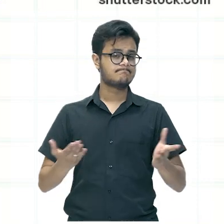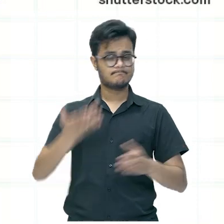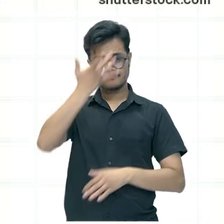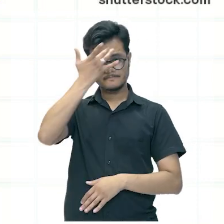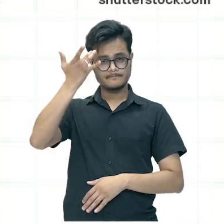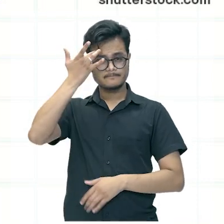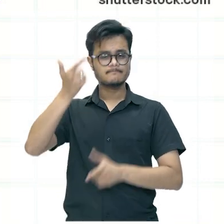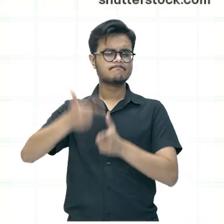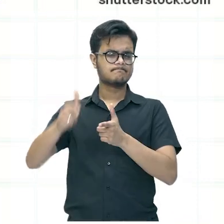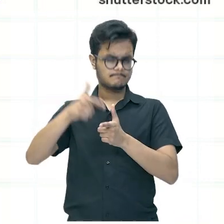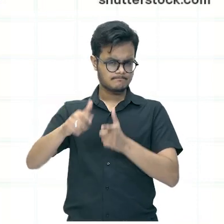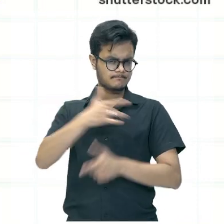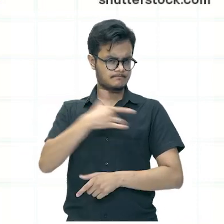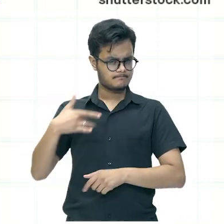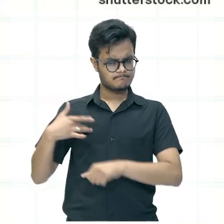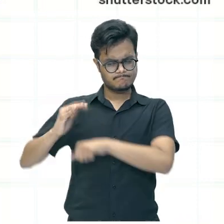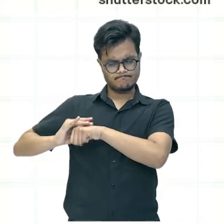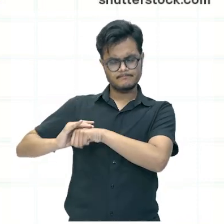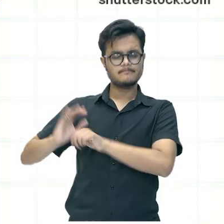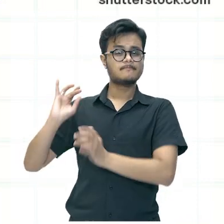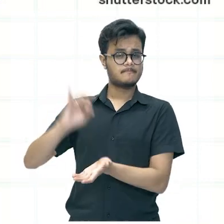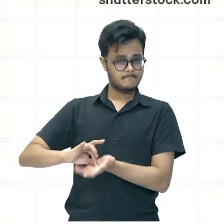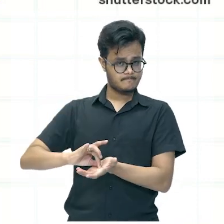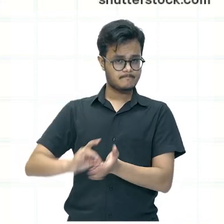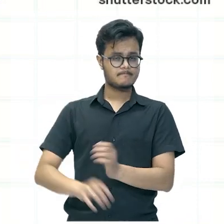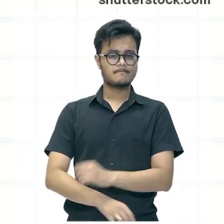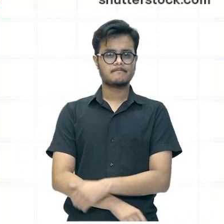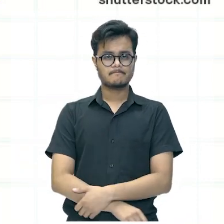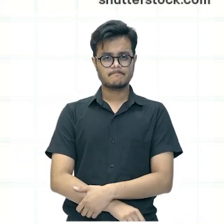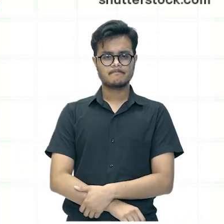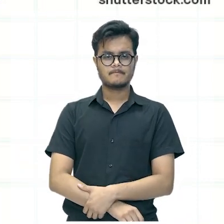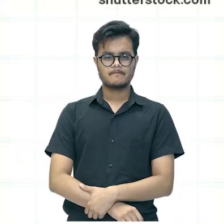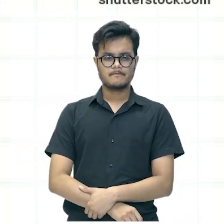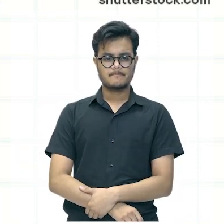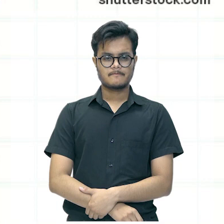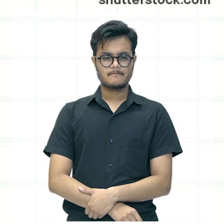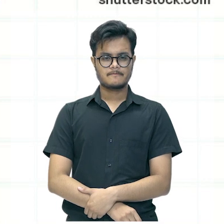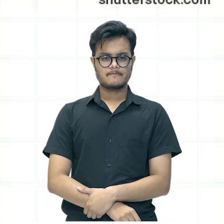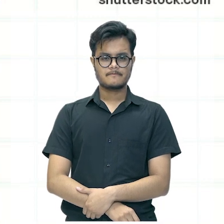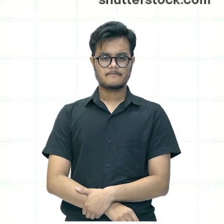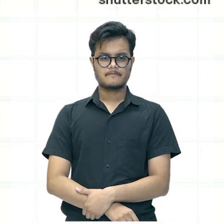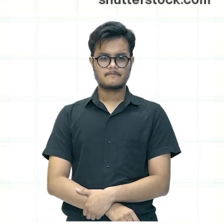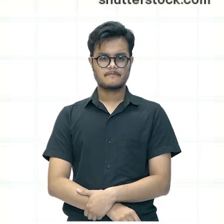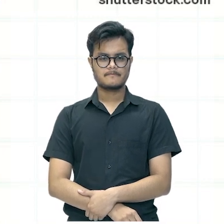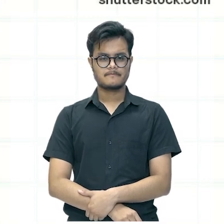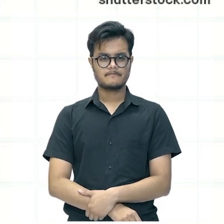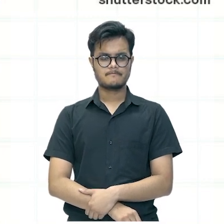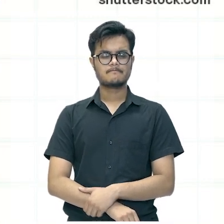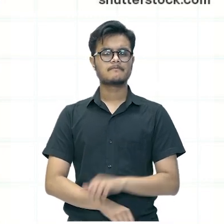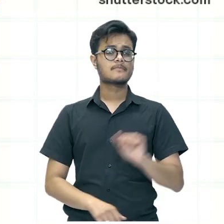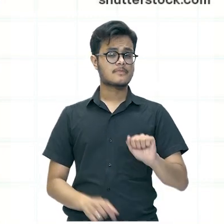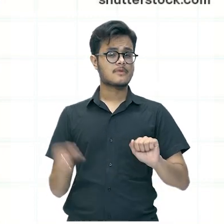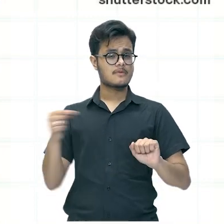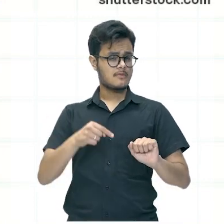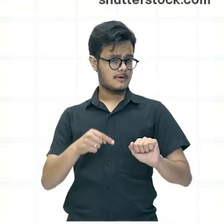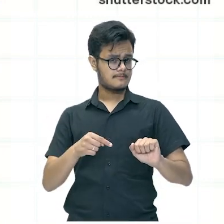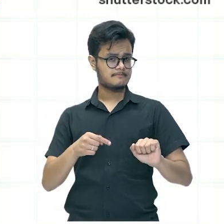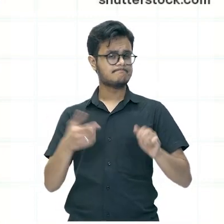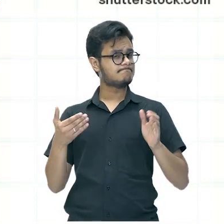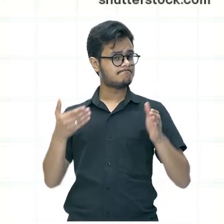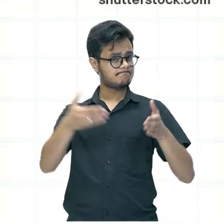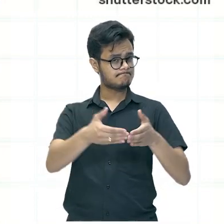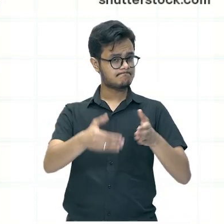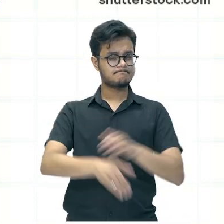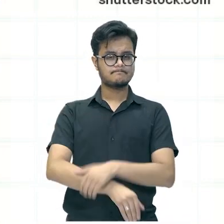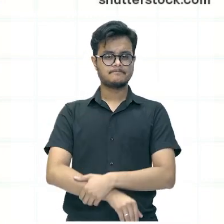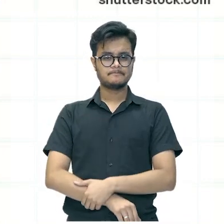um problema, né, de saúde mental. E olha, tem uma palavra aqui destacada, tá? Fique de olho nela.